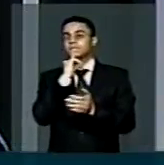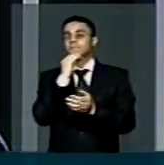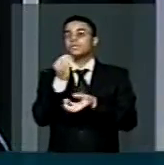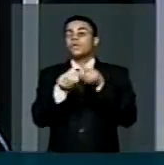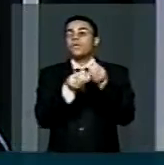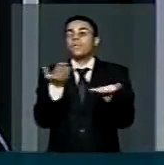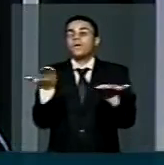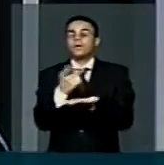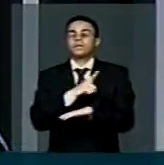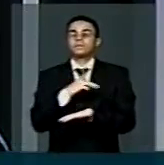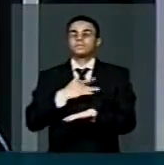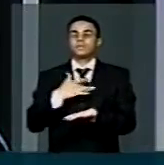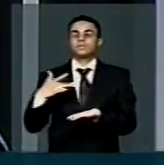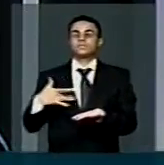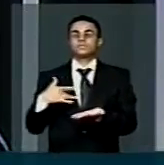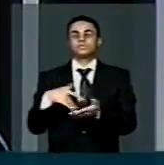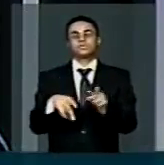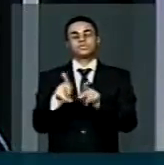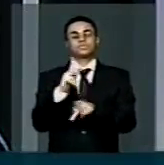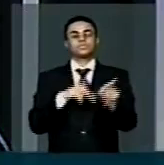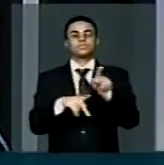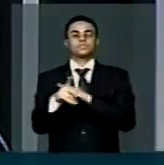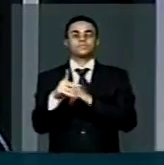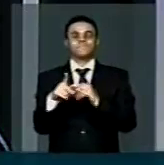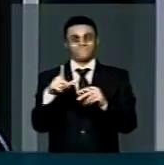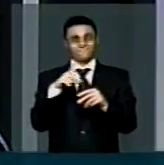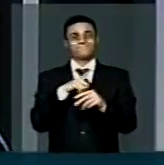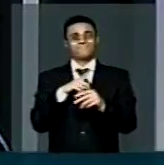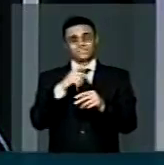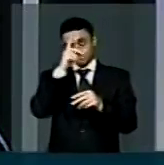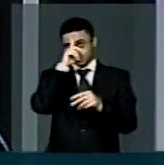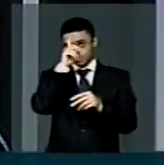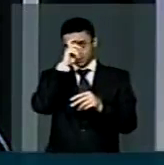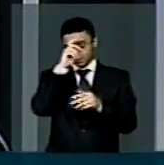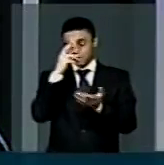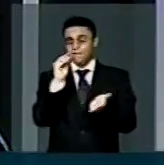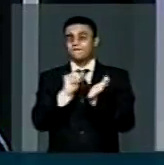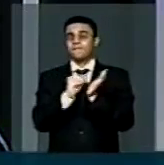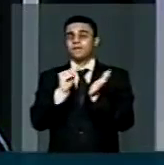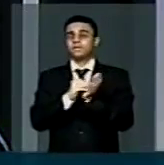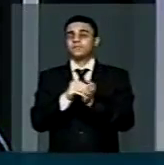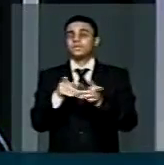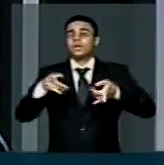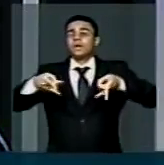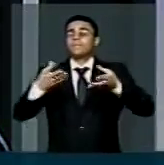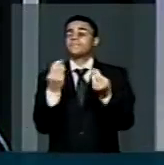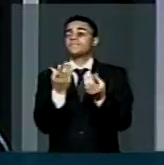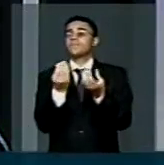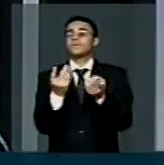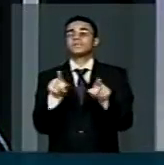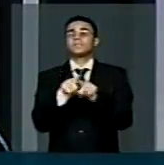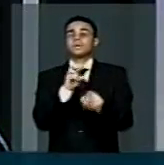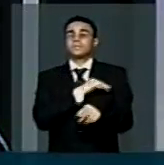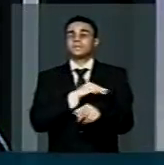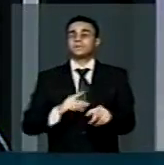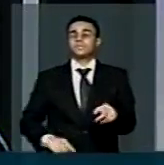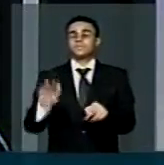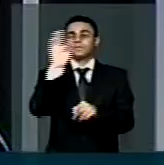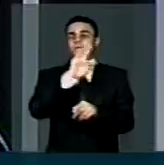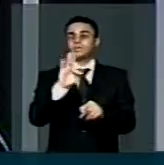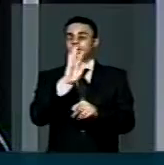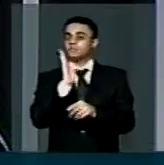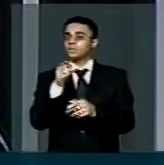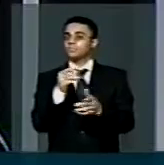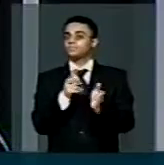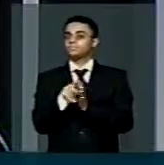pública. Faltam muitos leitos nos hospitais conveniados pelo SUS no Rio de Janeiro. O Ministério Público Federal está em